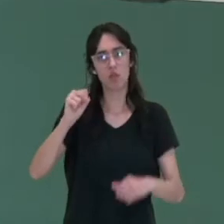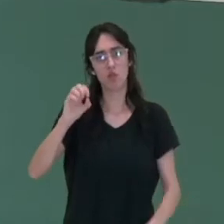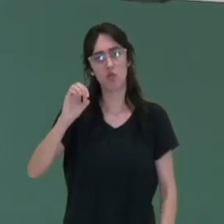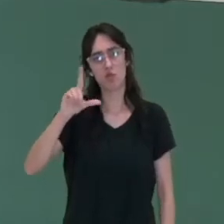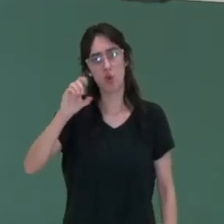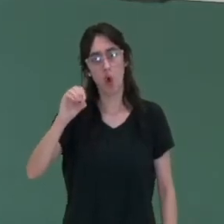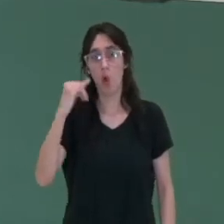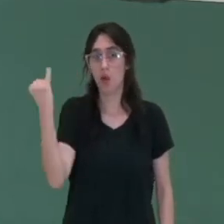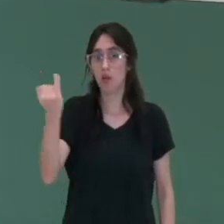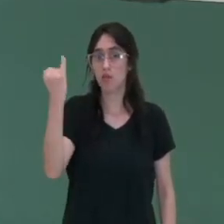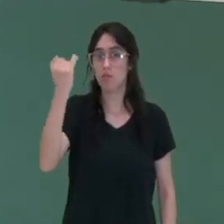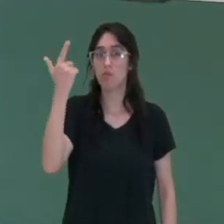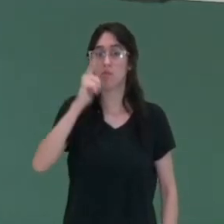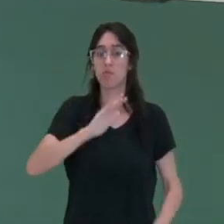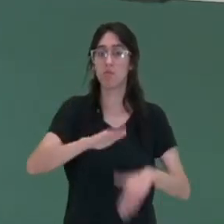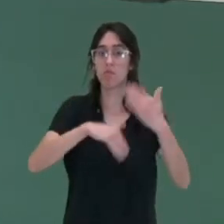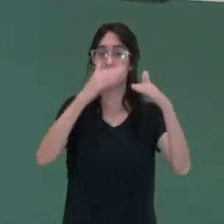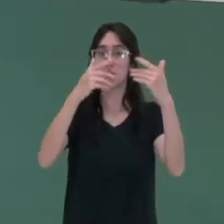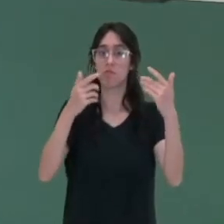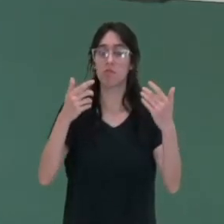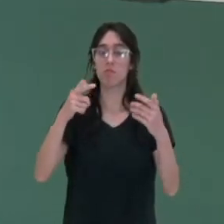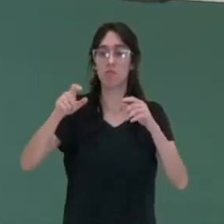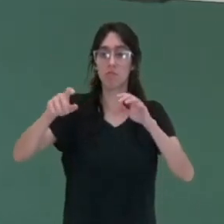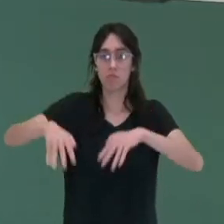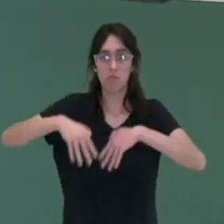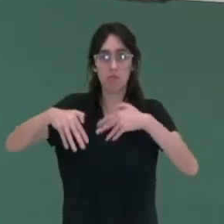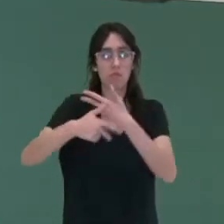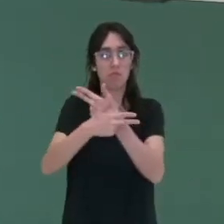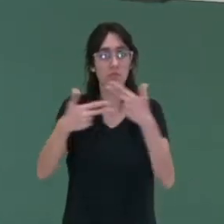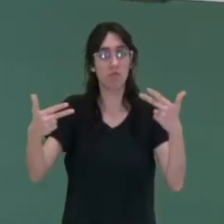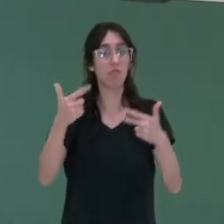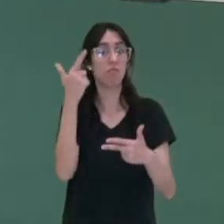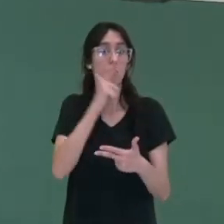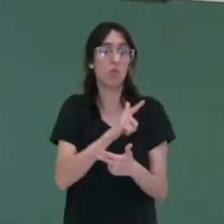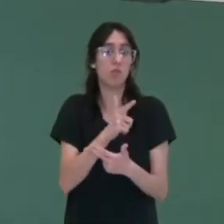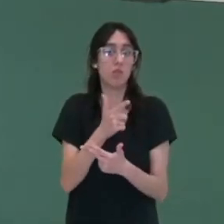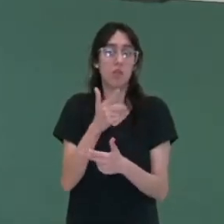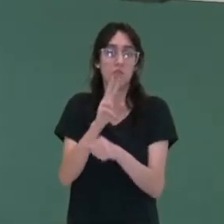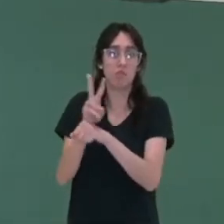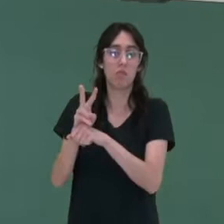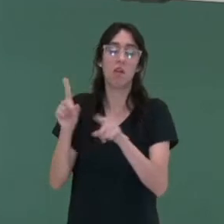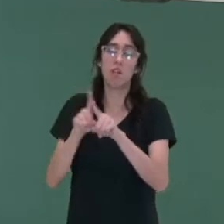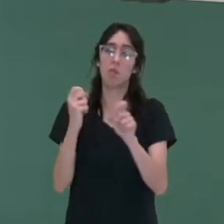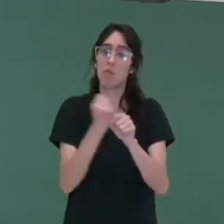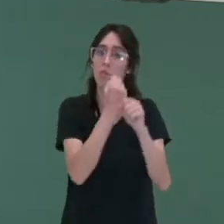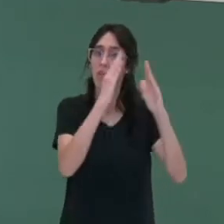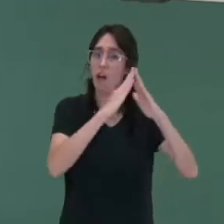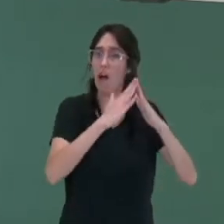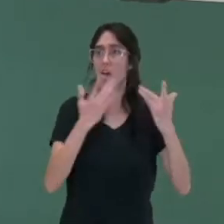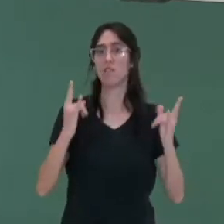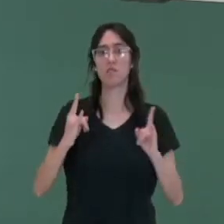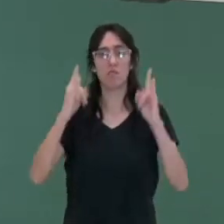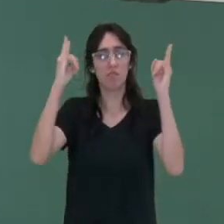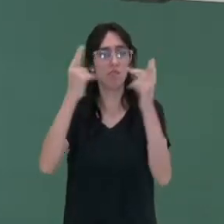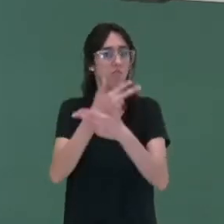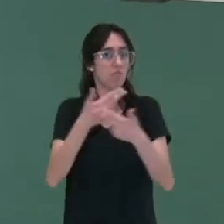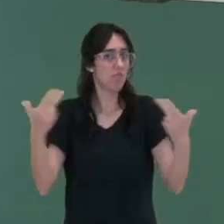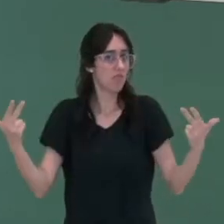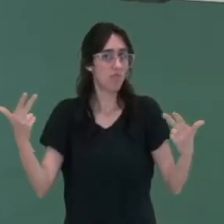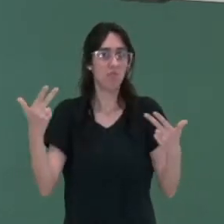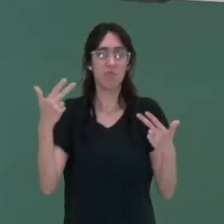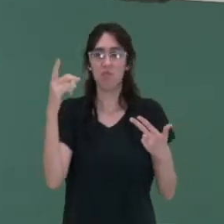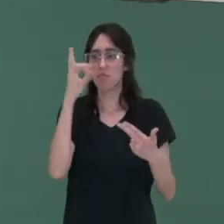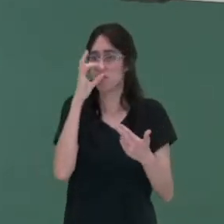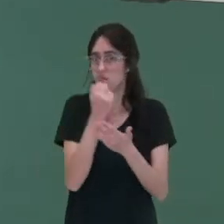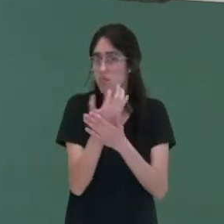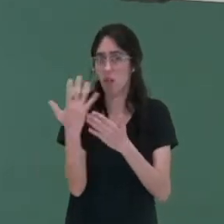importância para o desenvolvimento da agricultura e é sobre os solos que construímos as nossas casas, nossas edificações, cultivamos nossas plantas